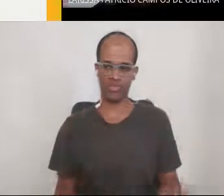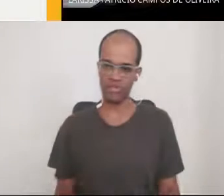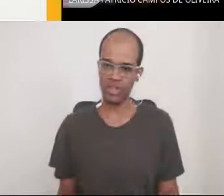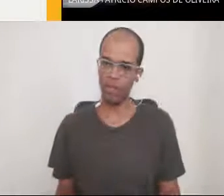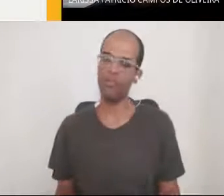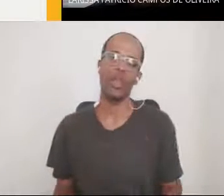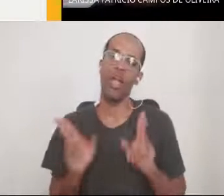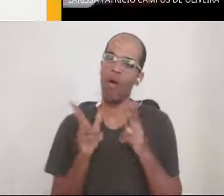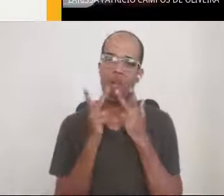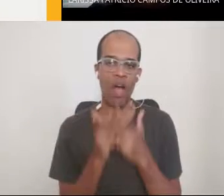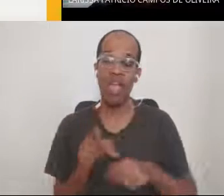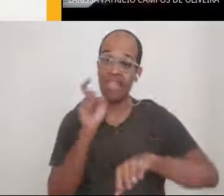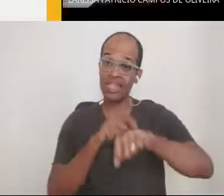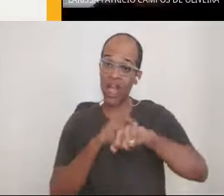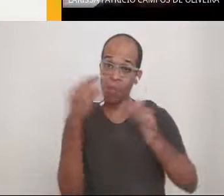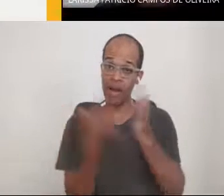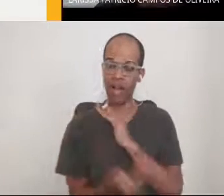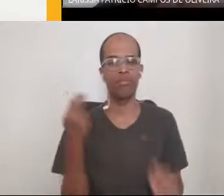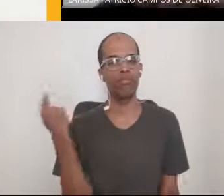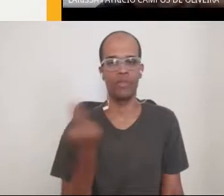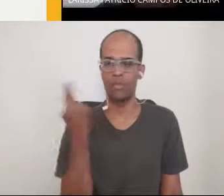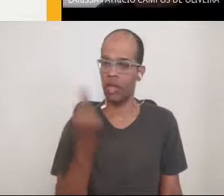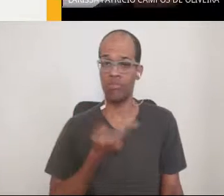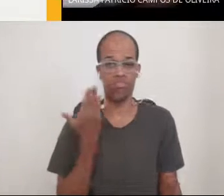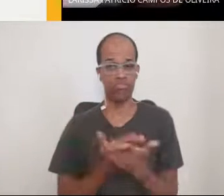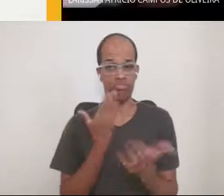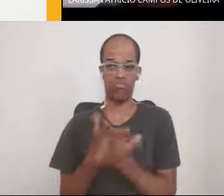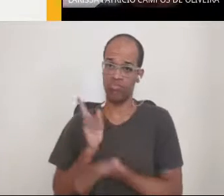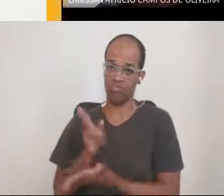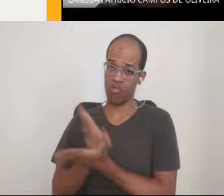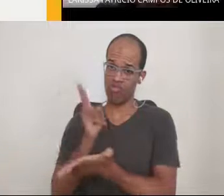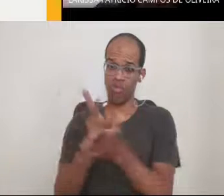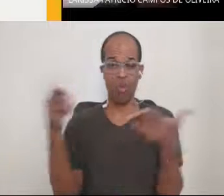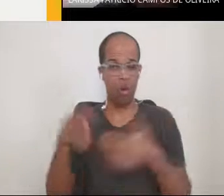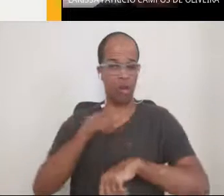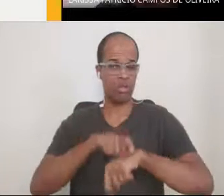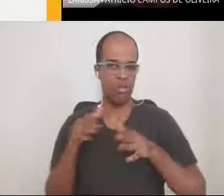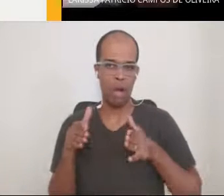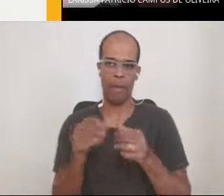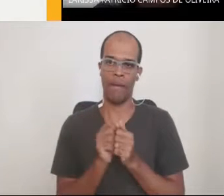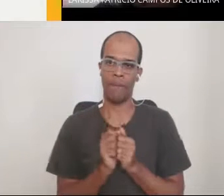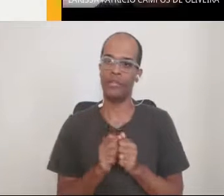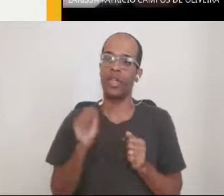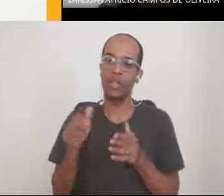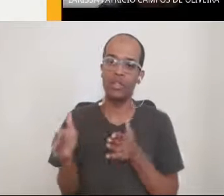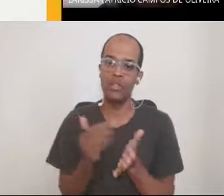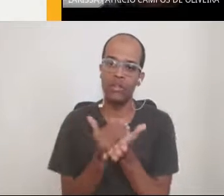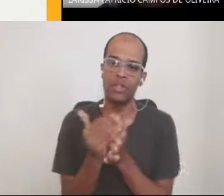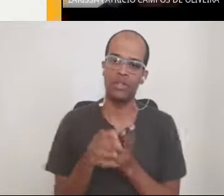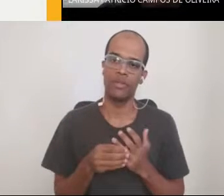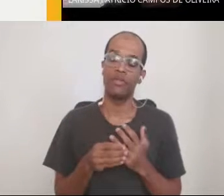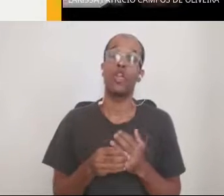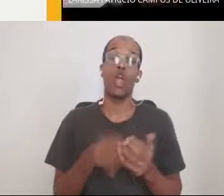Pessoal, como eu falei, não dá para perder tempo, né? Os estudos estão acontecendo agora, nesse momento, e é assim que eles estão ocorrendo, e os